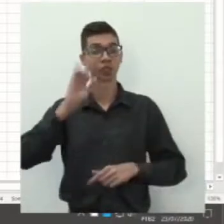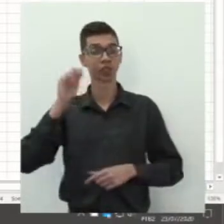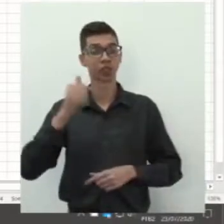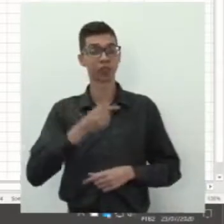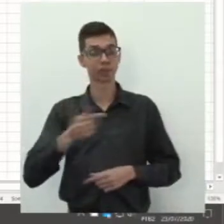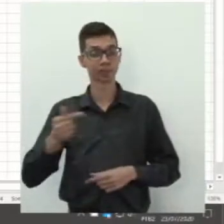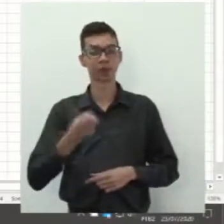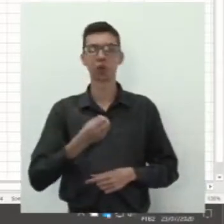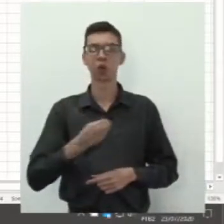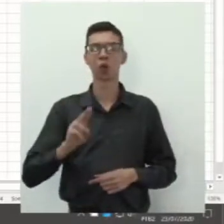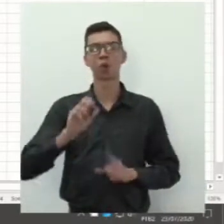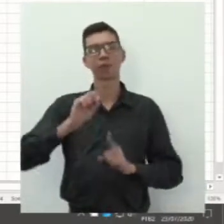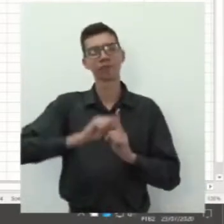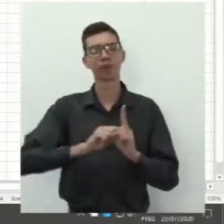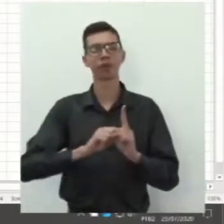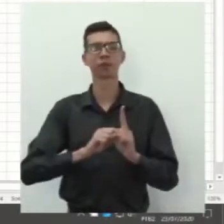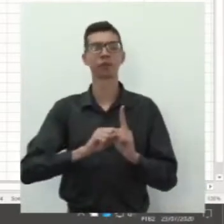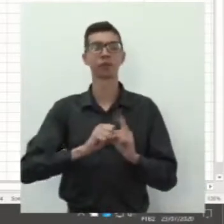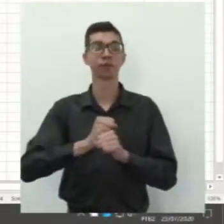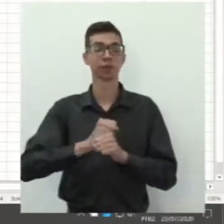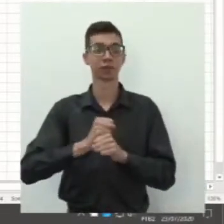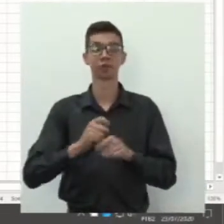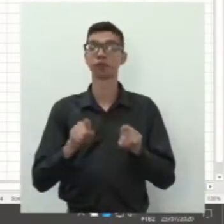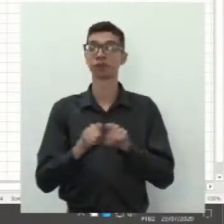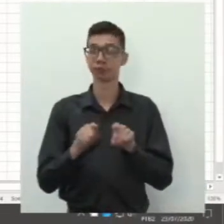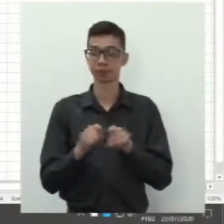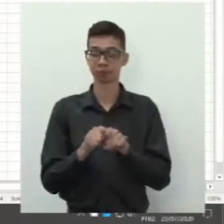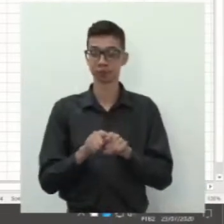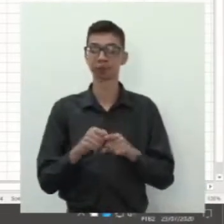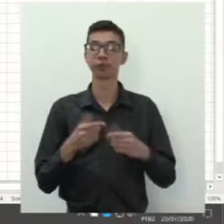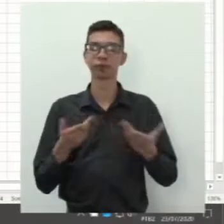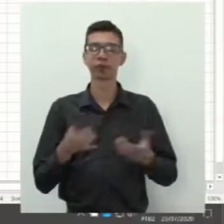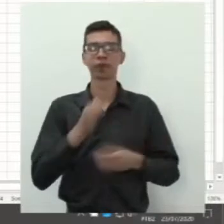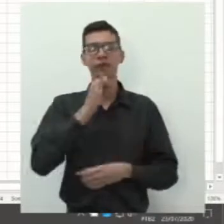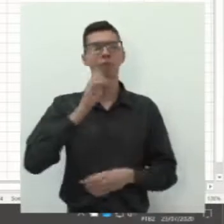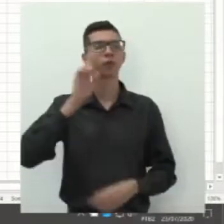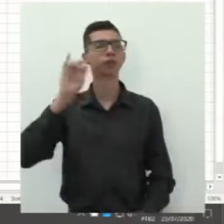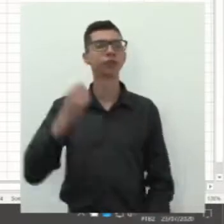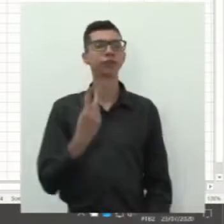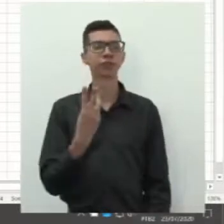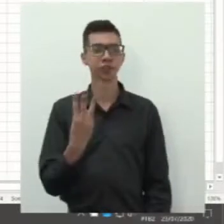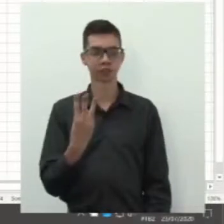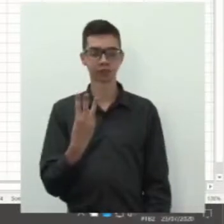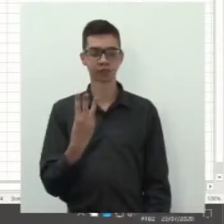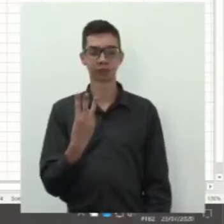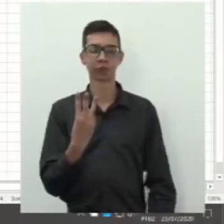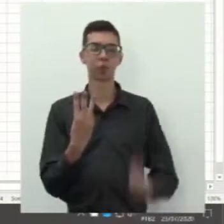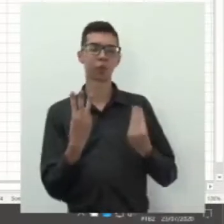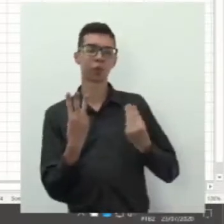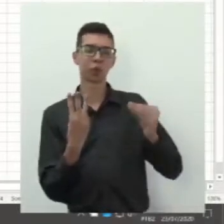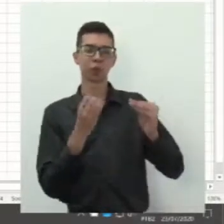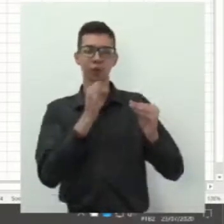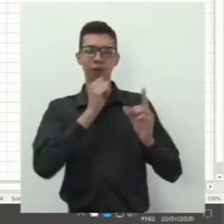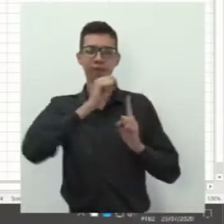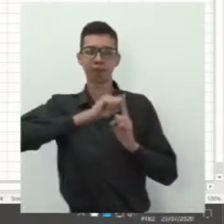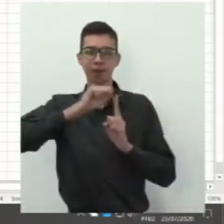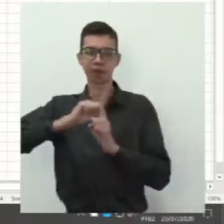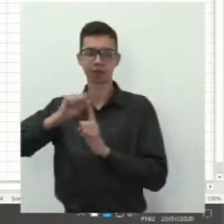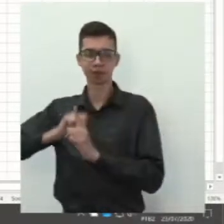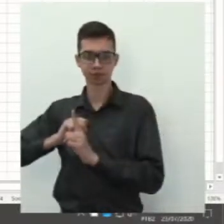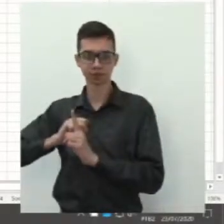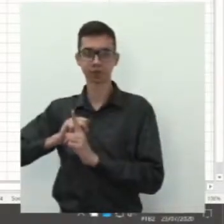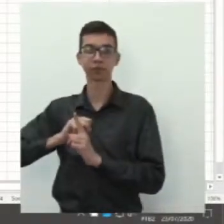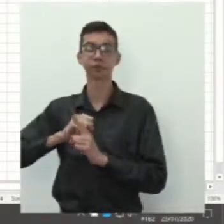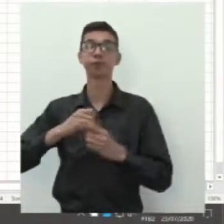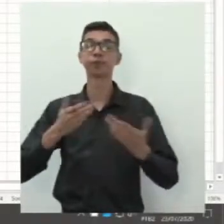por meses, por anos. Então, quando eu arrastar a partir do dia 23, se eu colocar aqui, por exemplo, por meses, ele